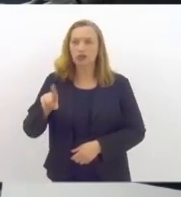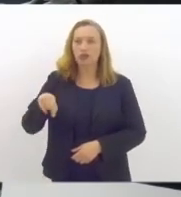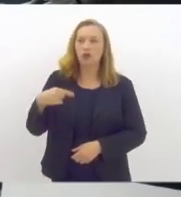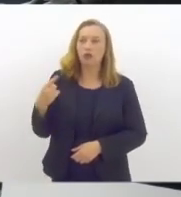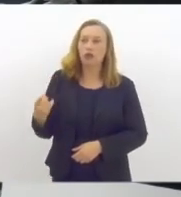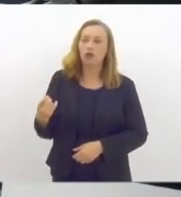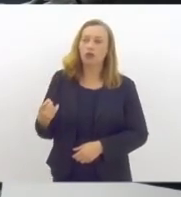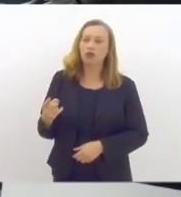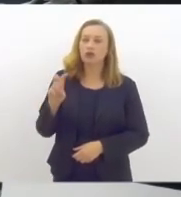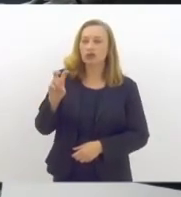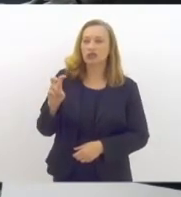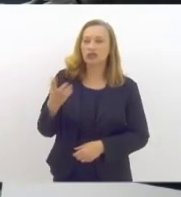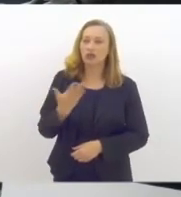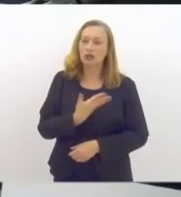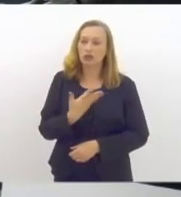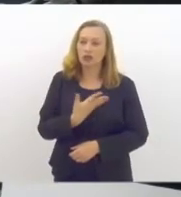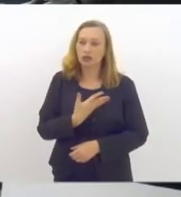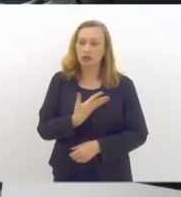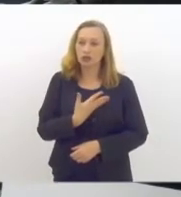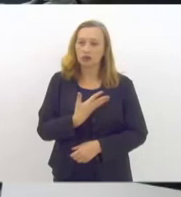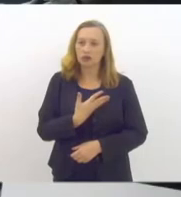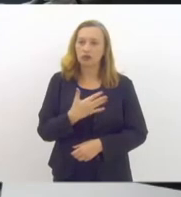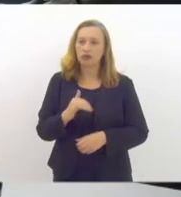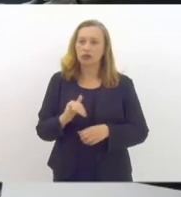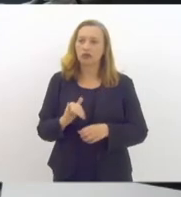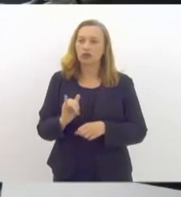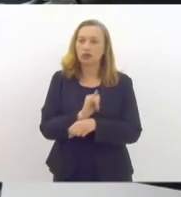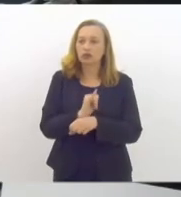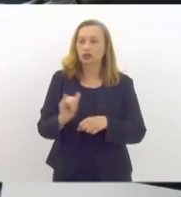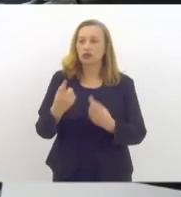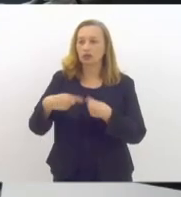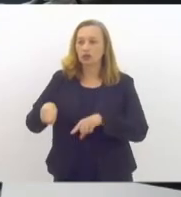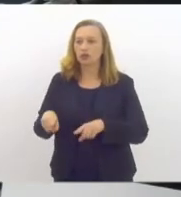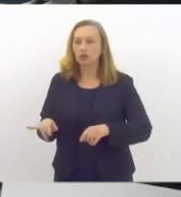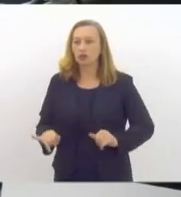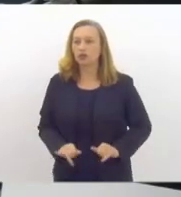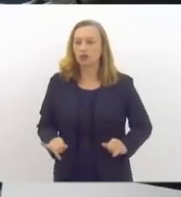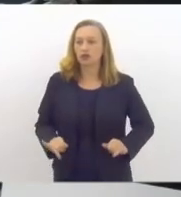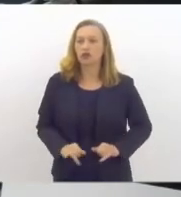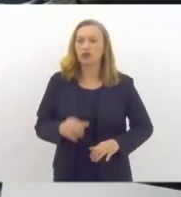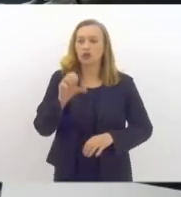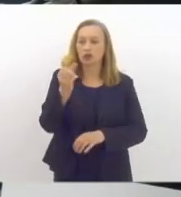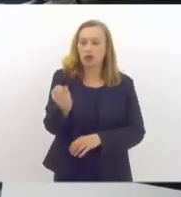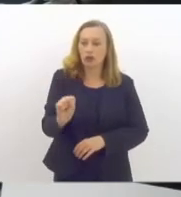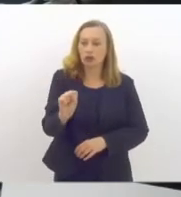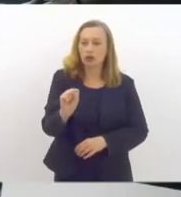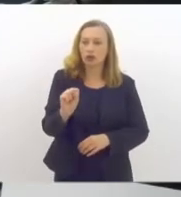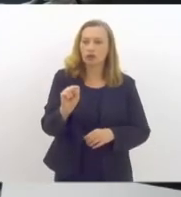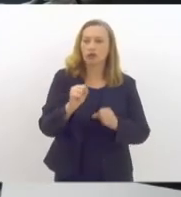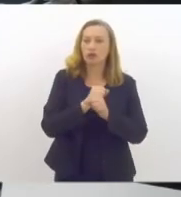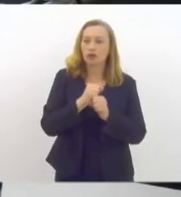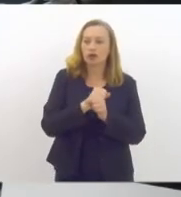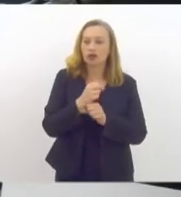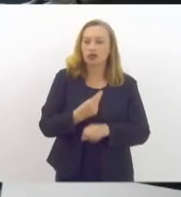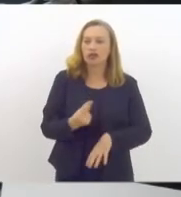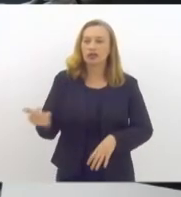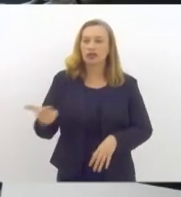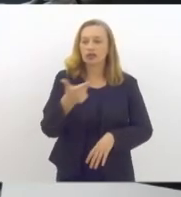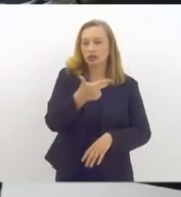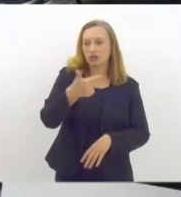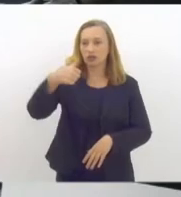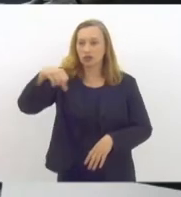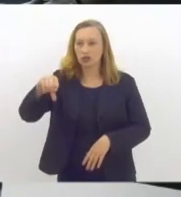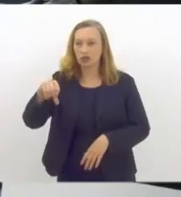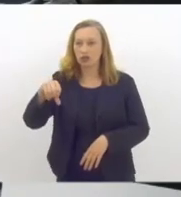outros 5 companheiros para o Mecanismo Estadual de Prevenção e Combate à Tortura. Fiquei 8 anos no mecanismo, saí em